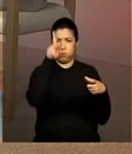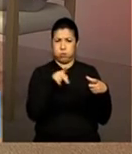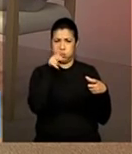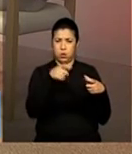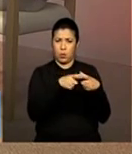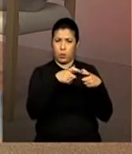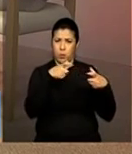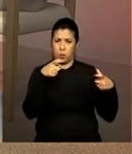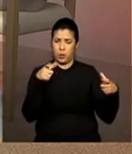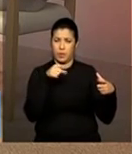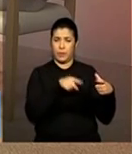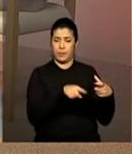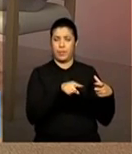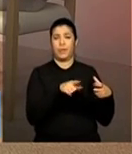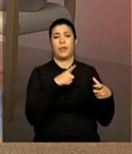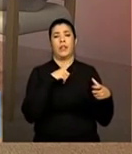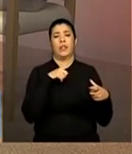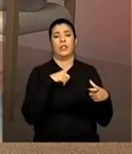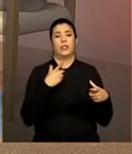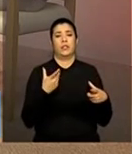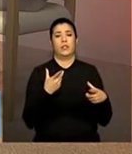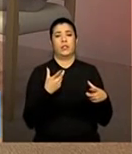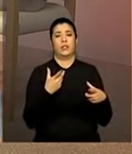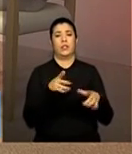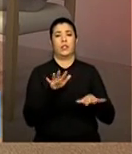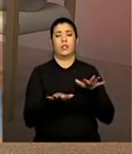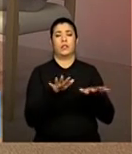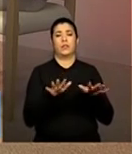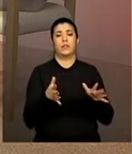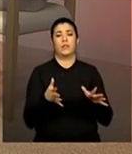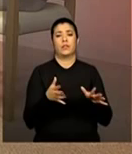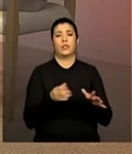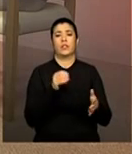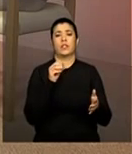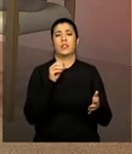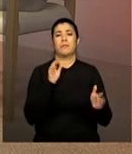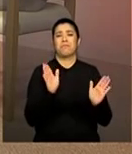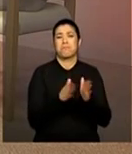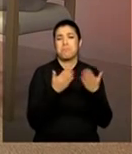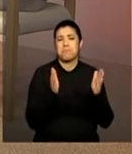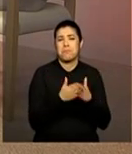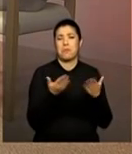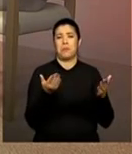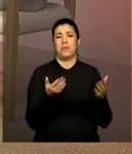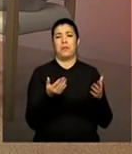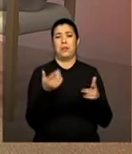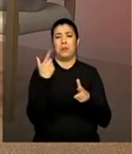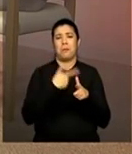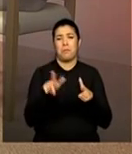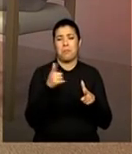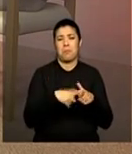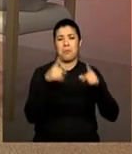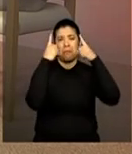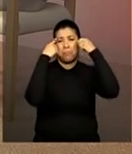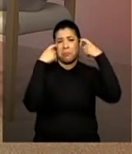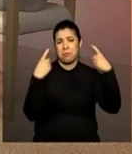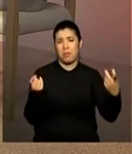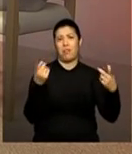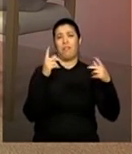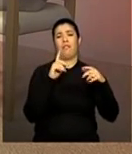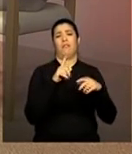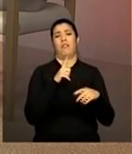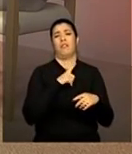e e nesses adensamentos muita pobreza muitas vulnerabilidades muita